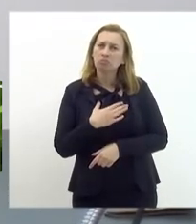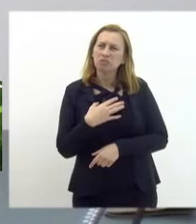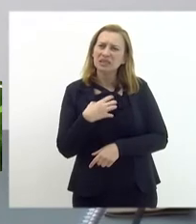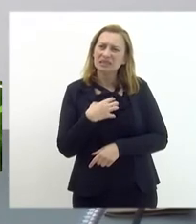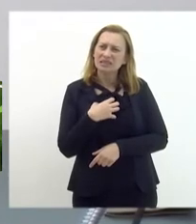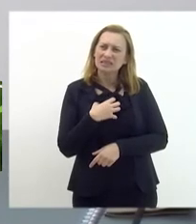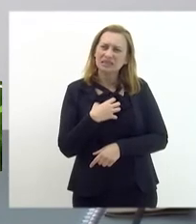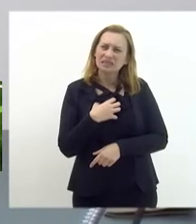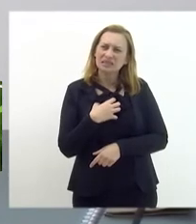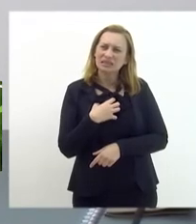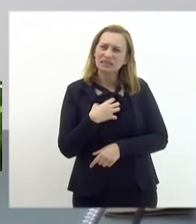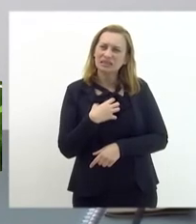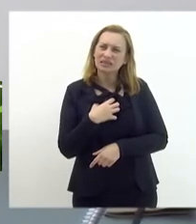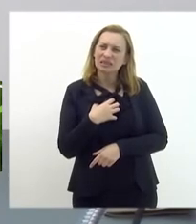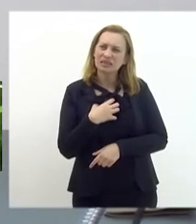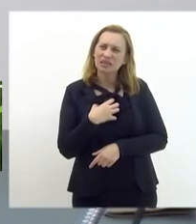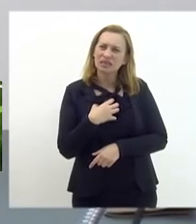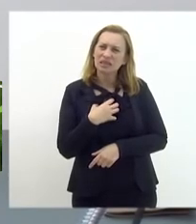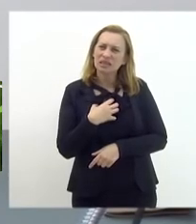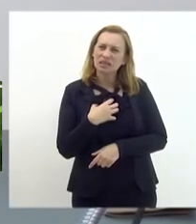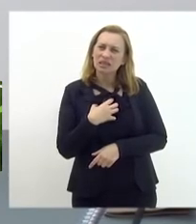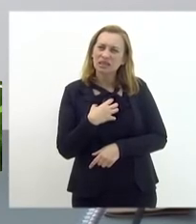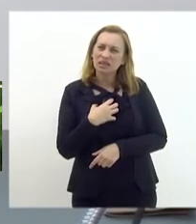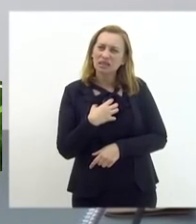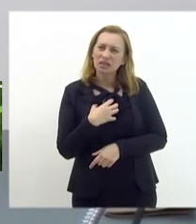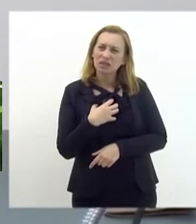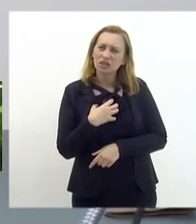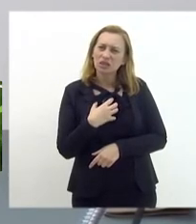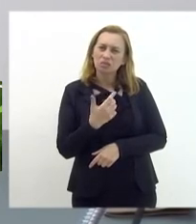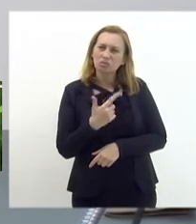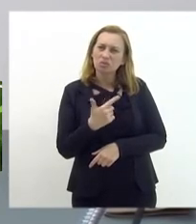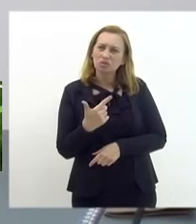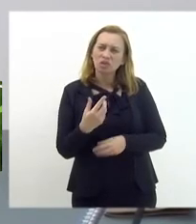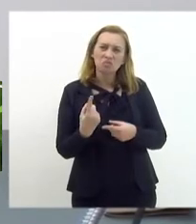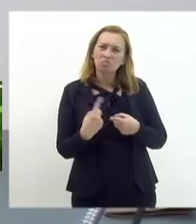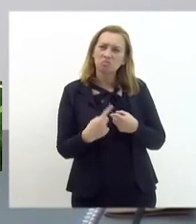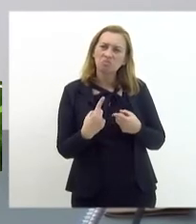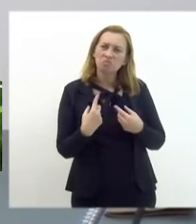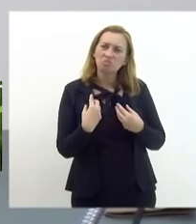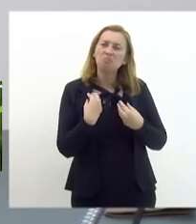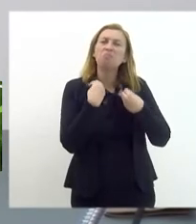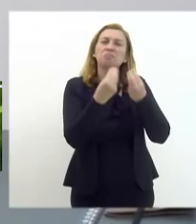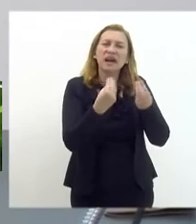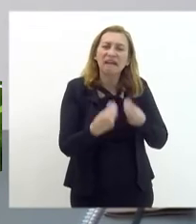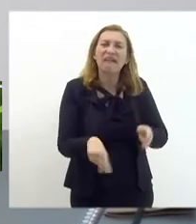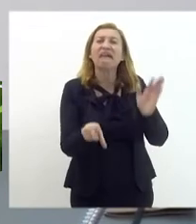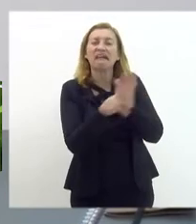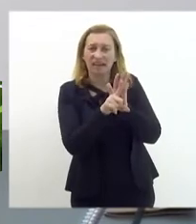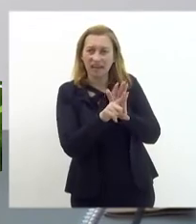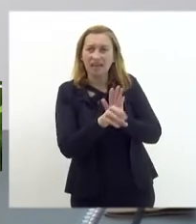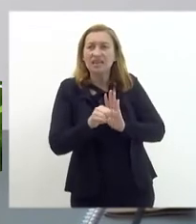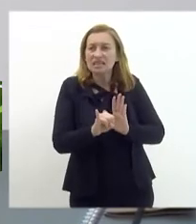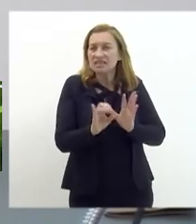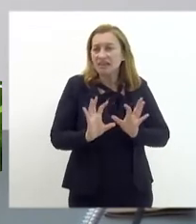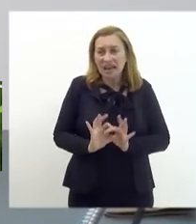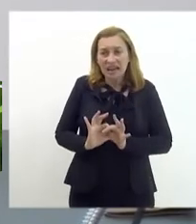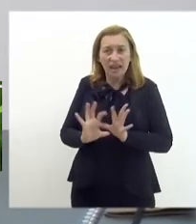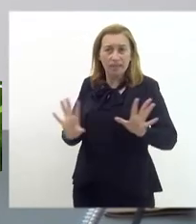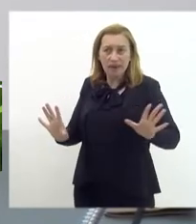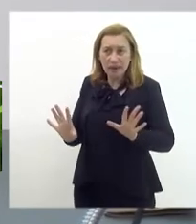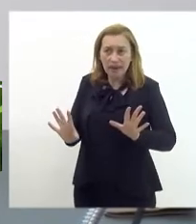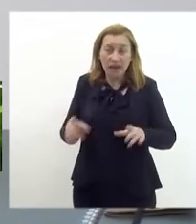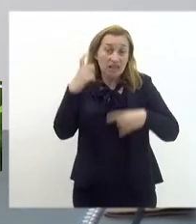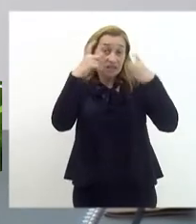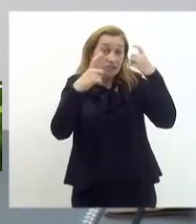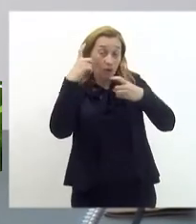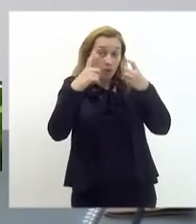de impotência, sabe, doutor Rafael? Assim, que não tem por que ter a lei, porque se vai se abrir um leque de se